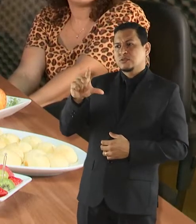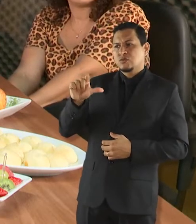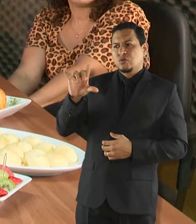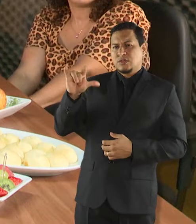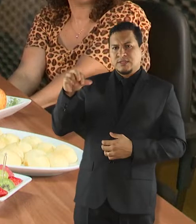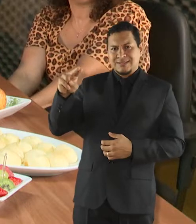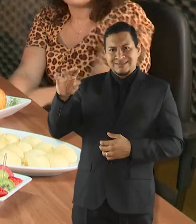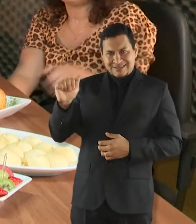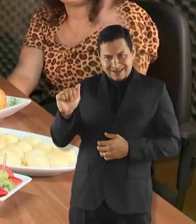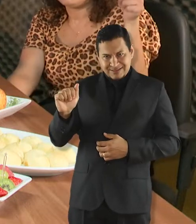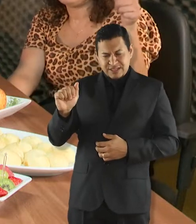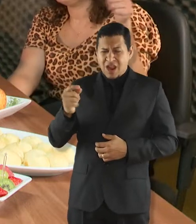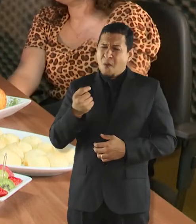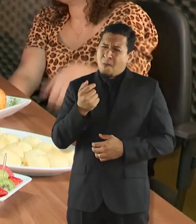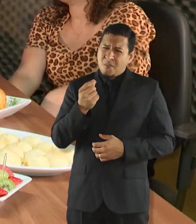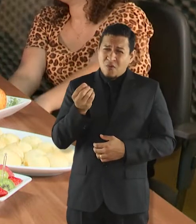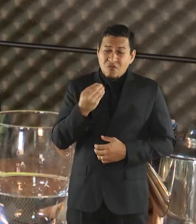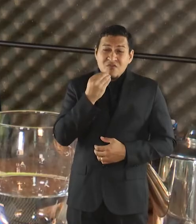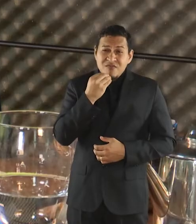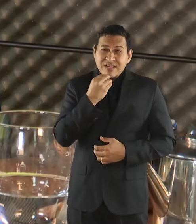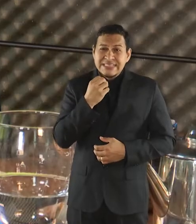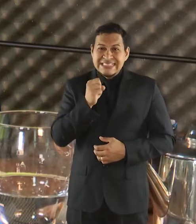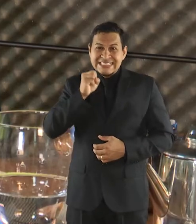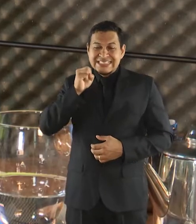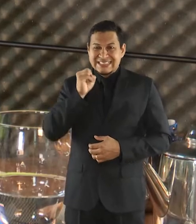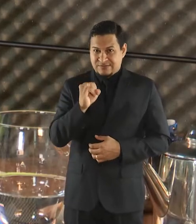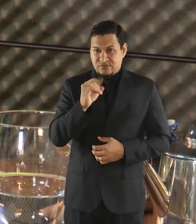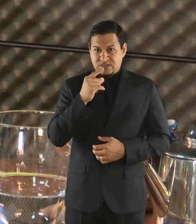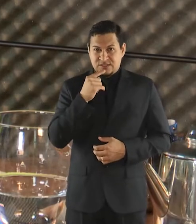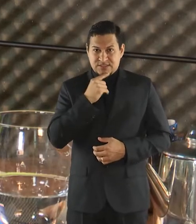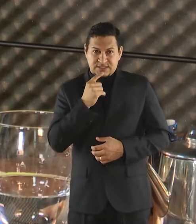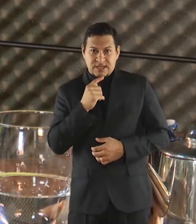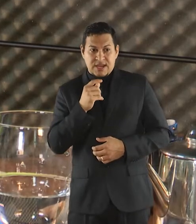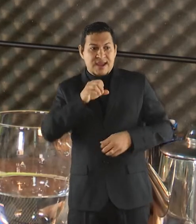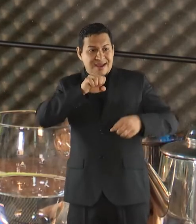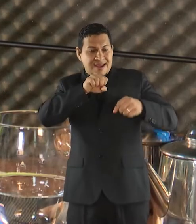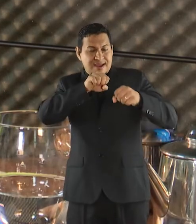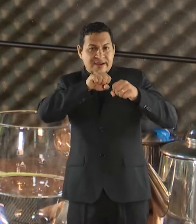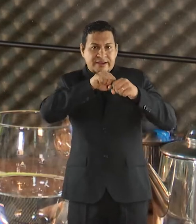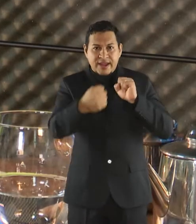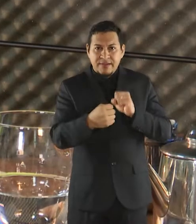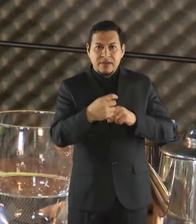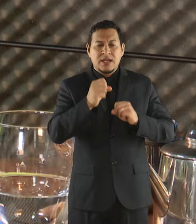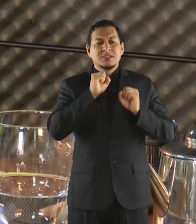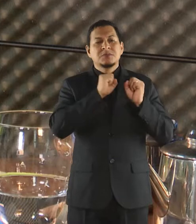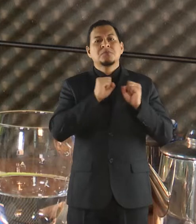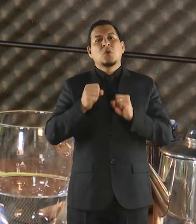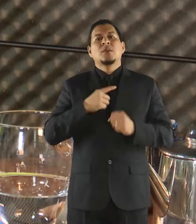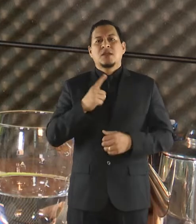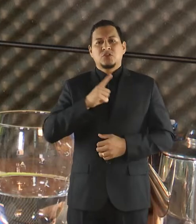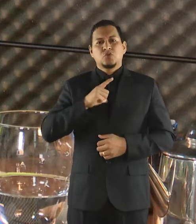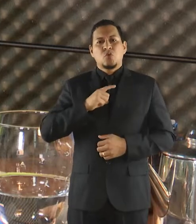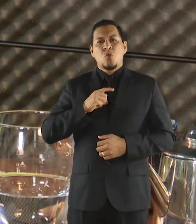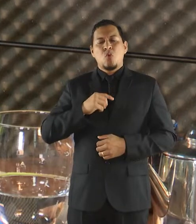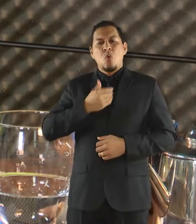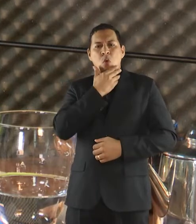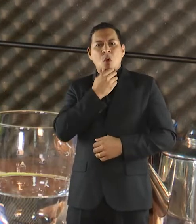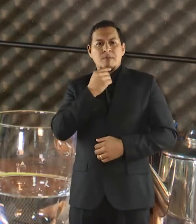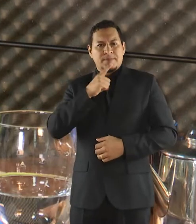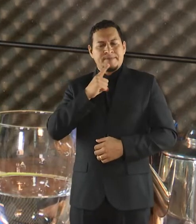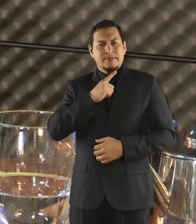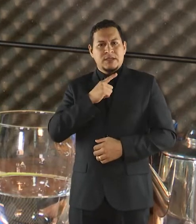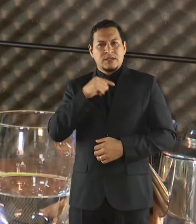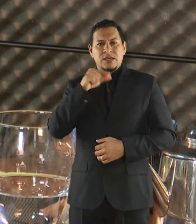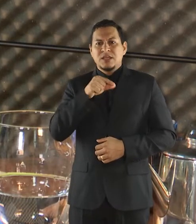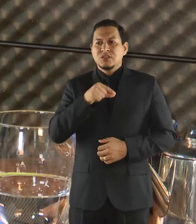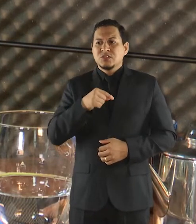muito frágil, porque assim, se você atinge a masculinidade do homem, você é como se estivesse, sabe, atingindo a honra